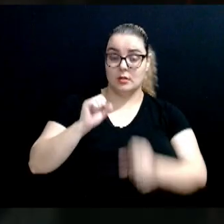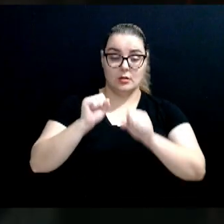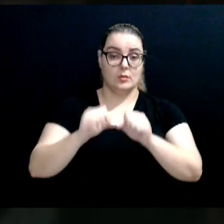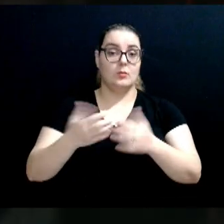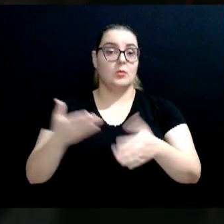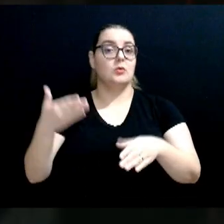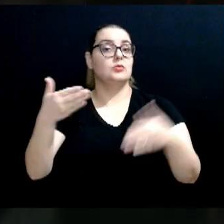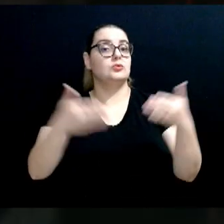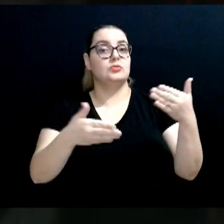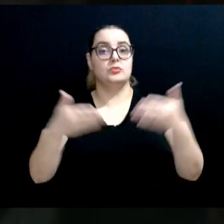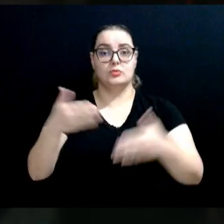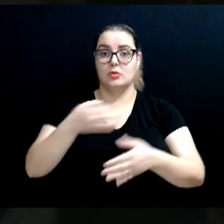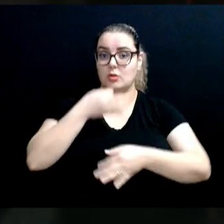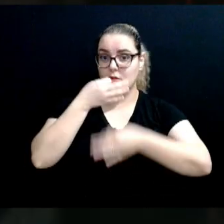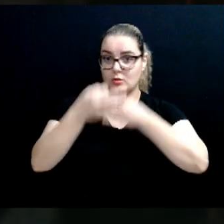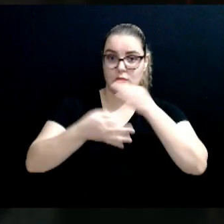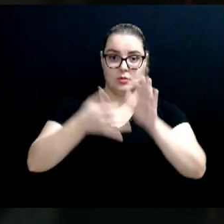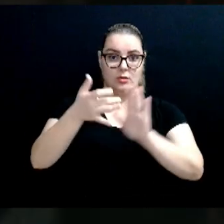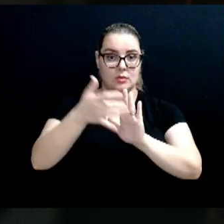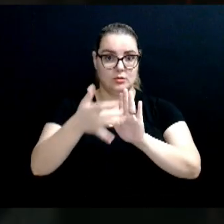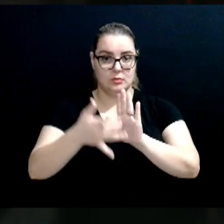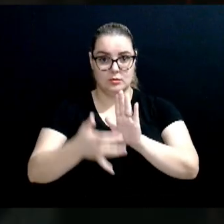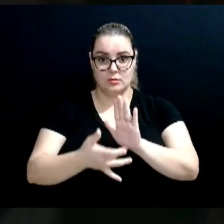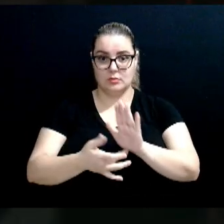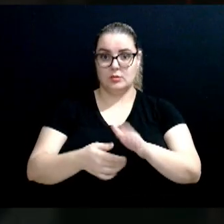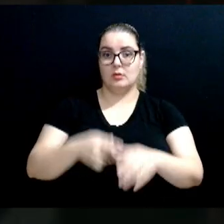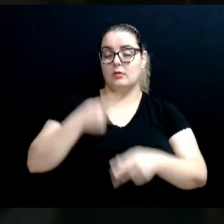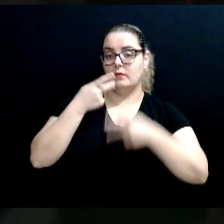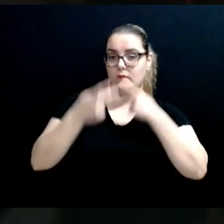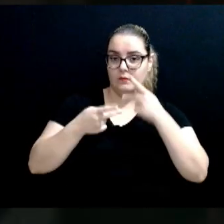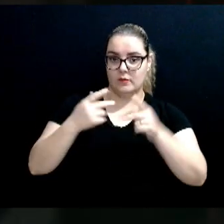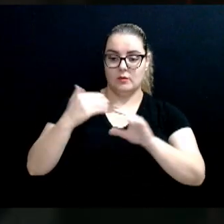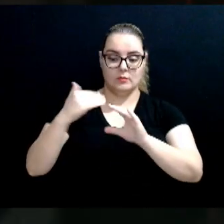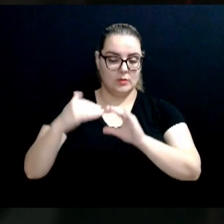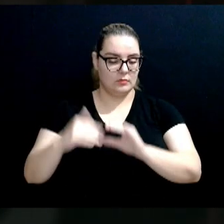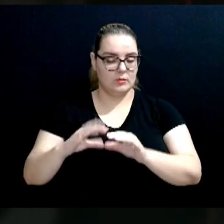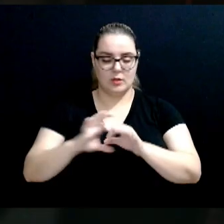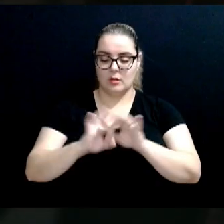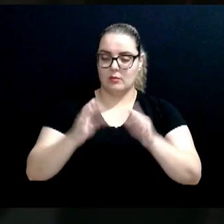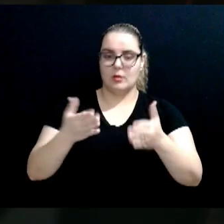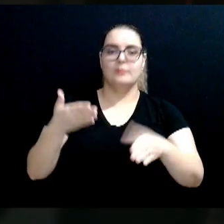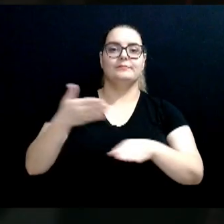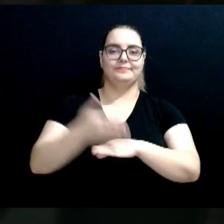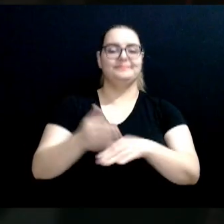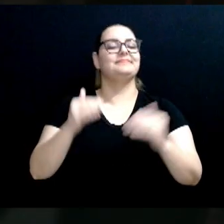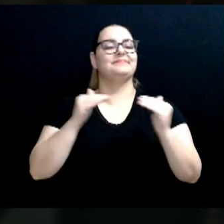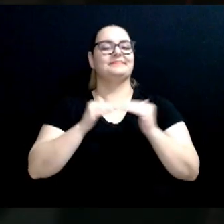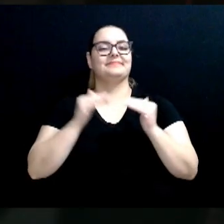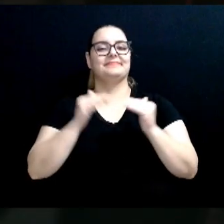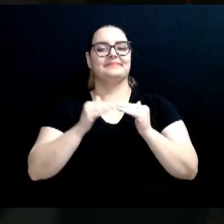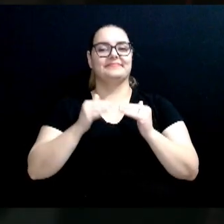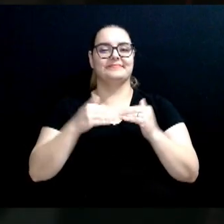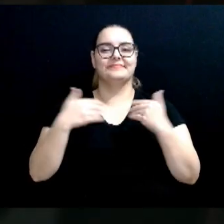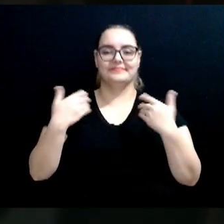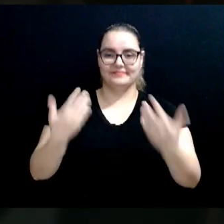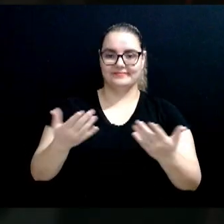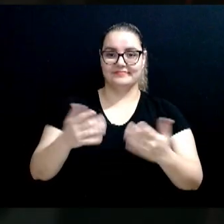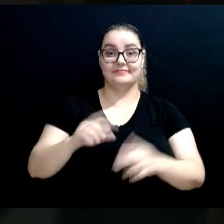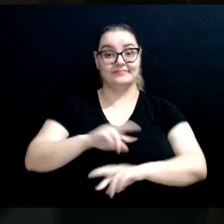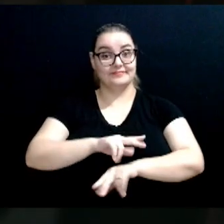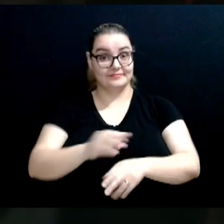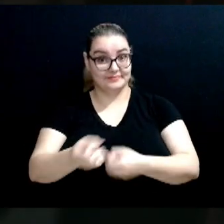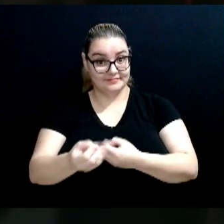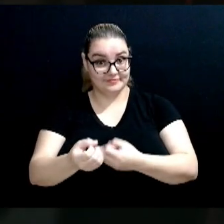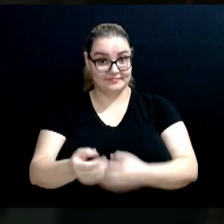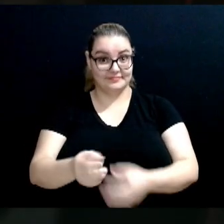participar, sugestões de pauta, mandar comentários, fique à vontade para acessar, combinado? Bom, depois de muitas informações, vamos à previsão